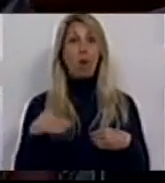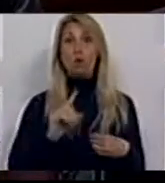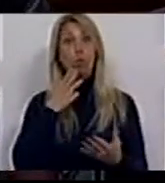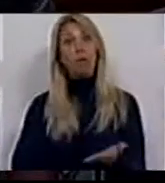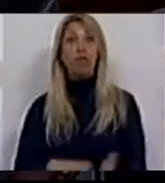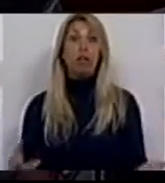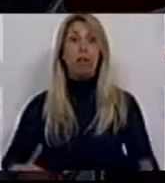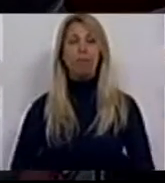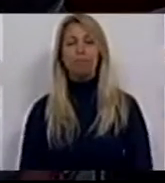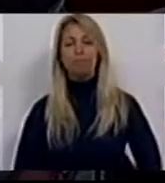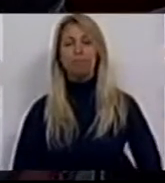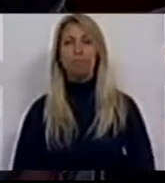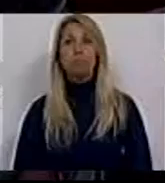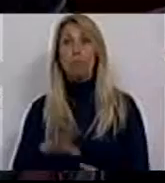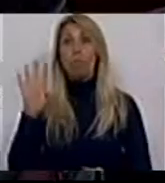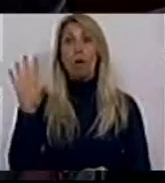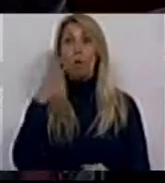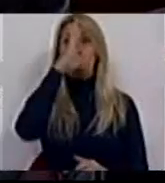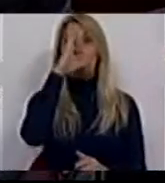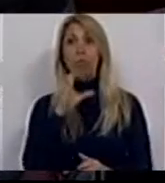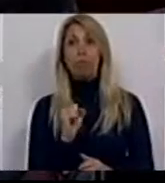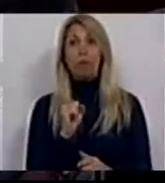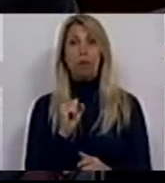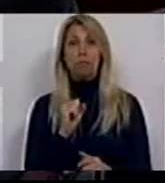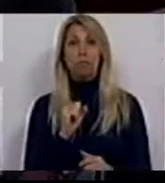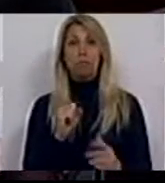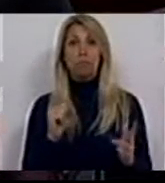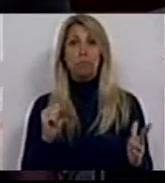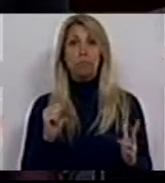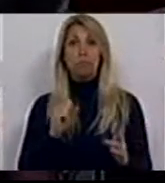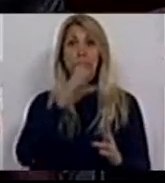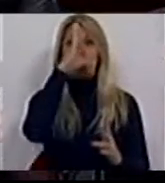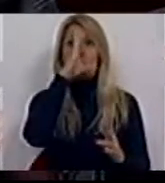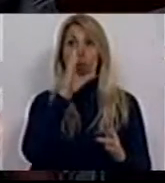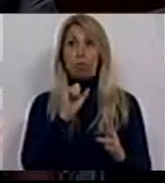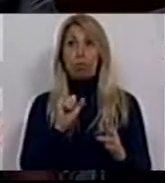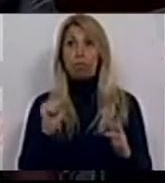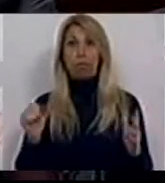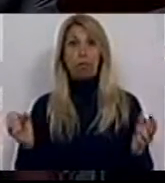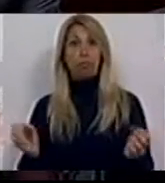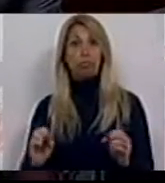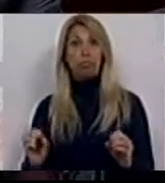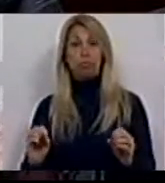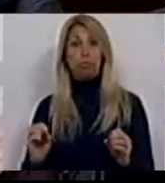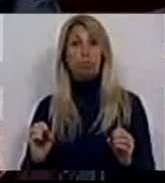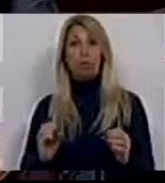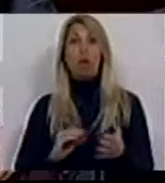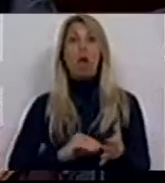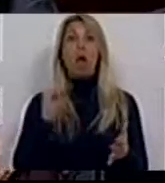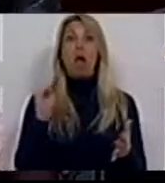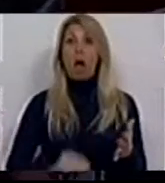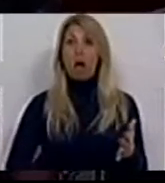mesma verdade quando o governo o governo não tem não tem não tem assin os